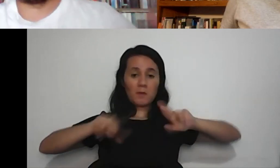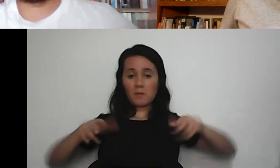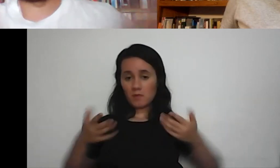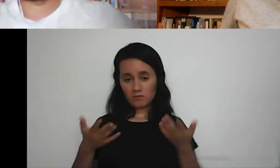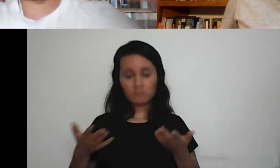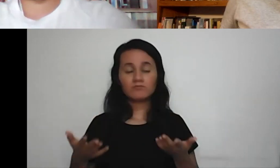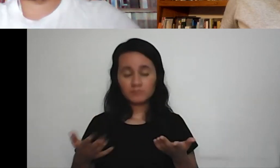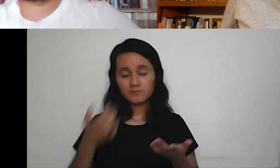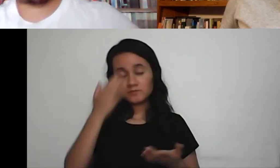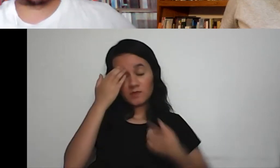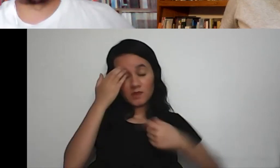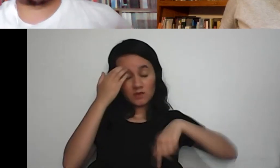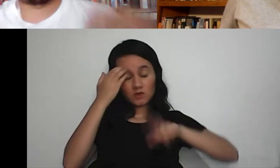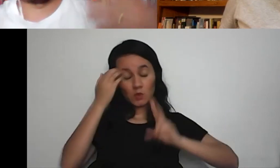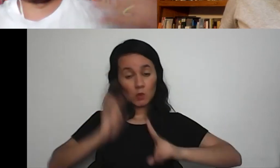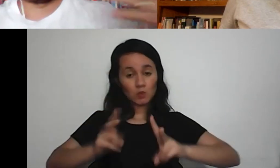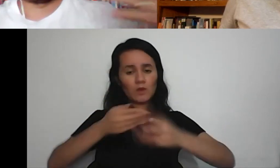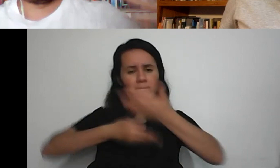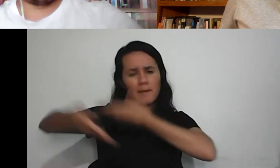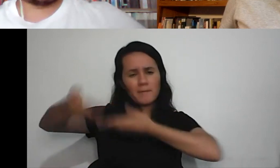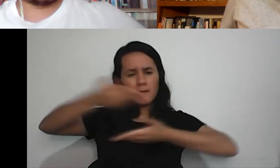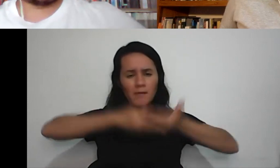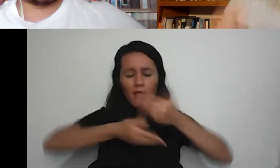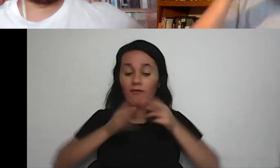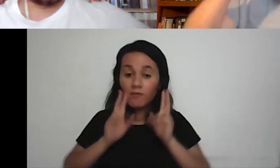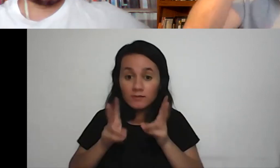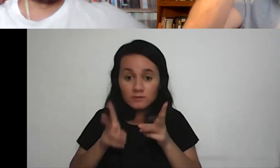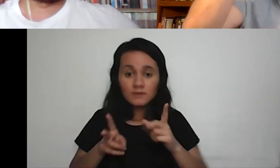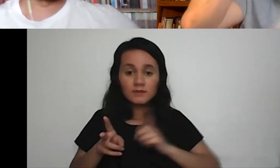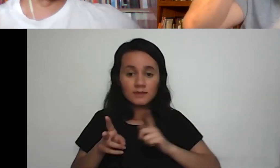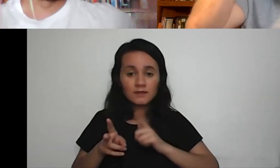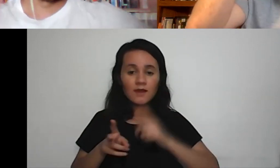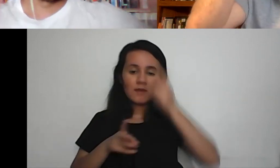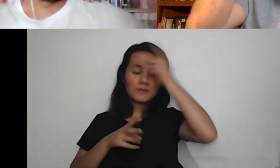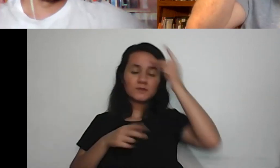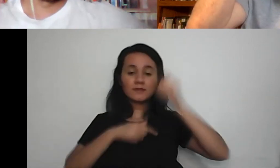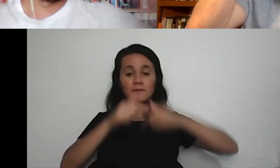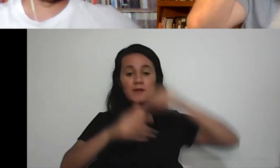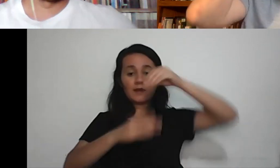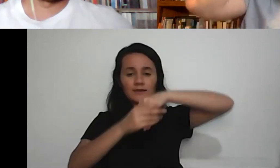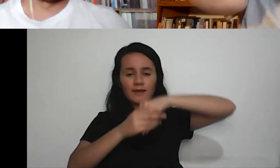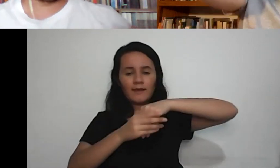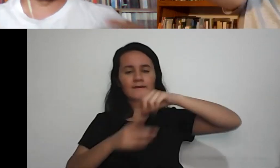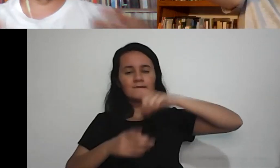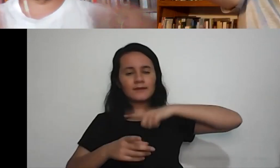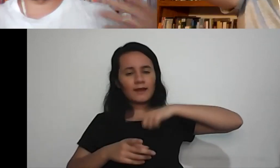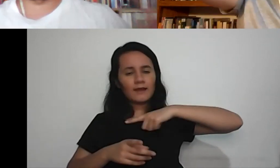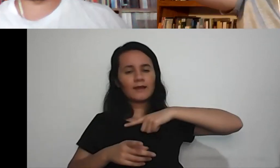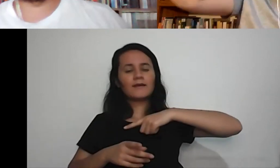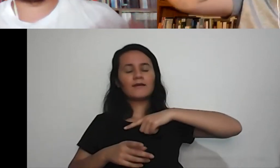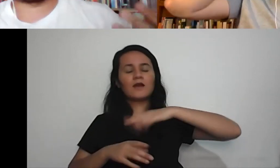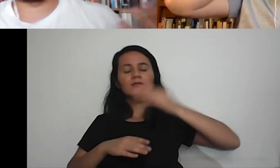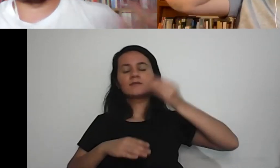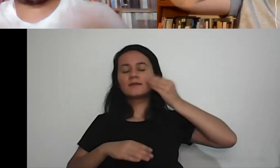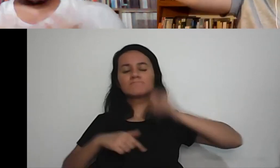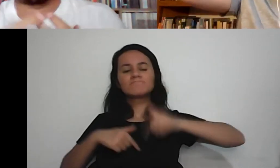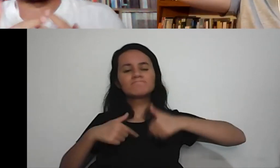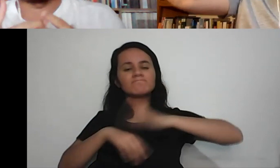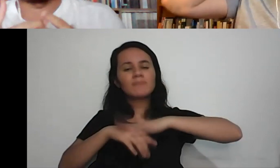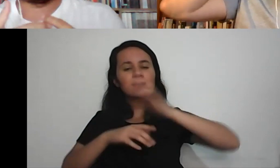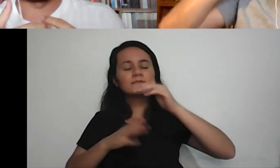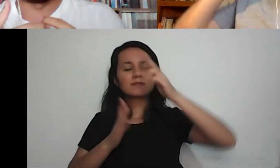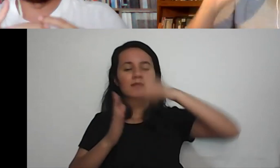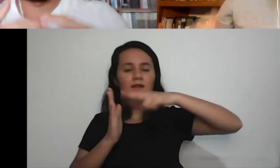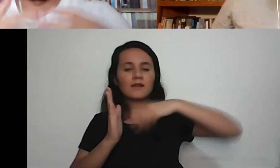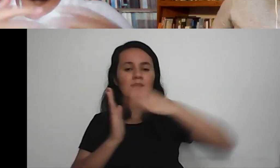gente mantiver essas trocas, né, de quem está trabalhando dentro do livro, quem está trabalhando pelo livro, quanto mais tiver troca nesse